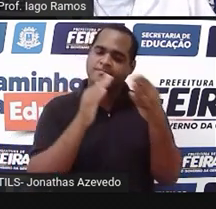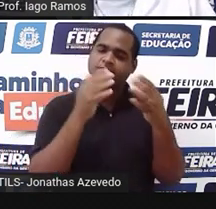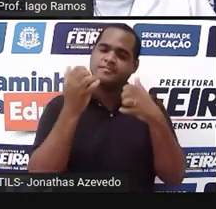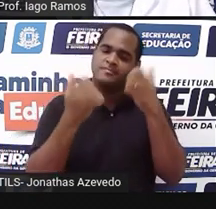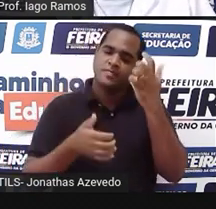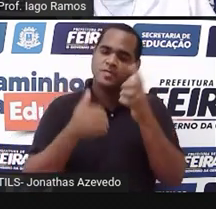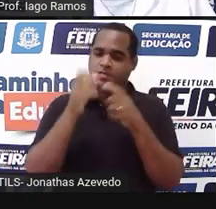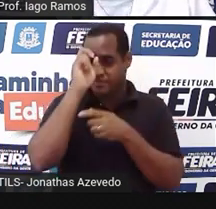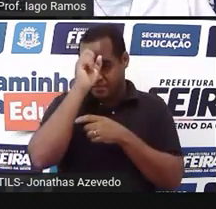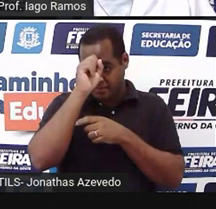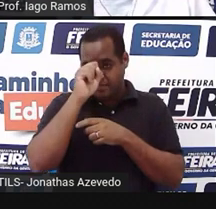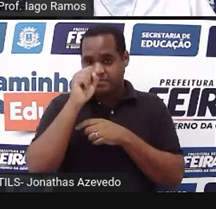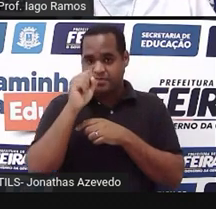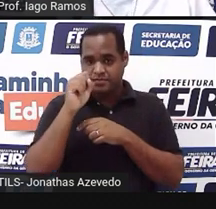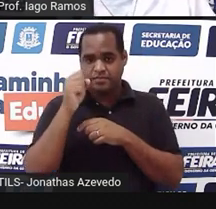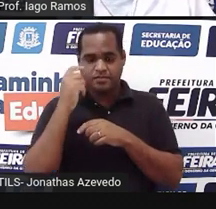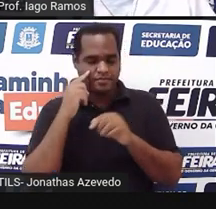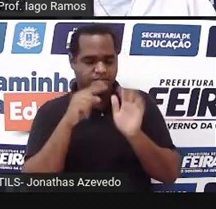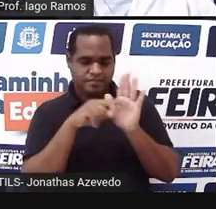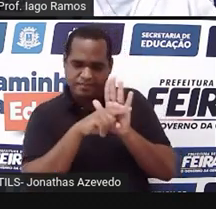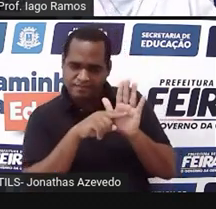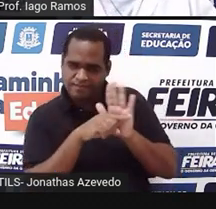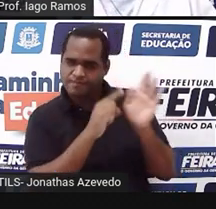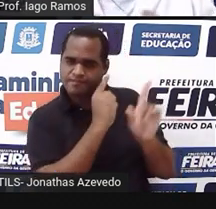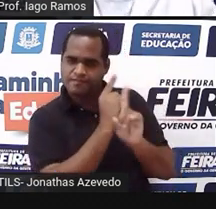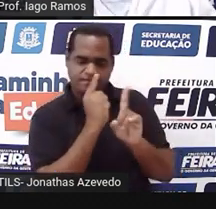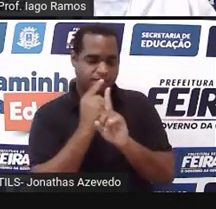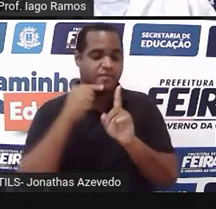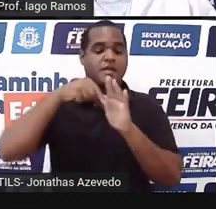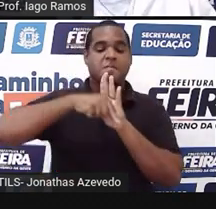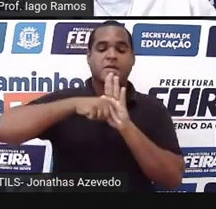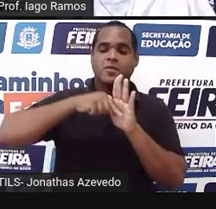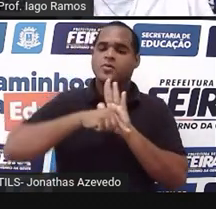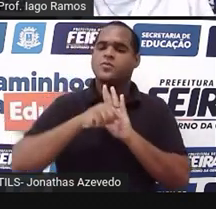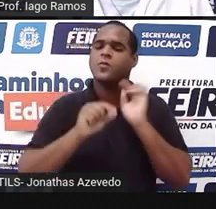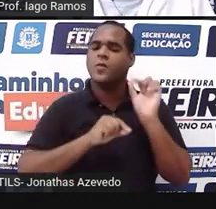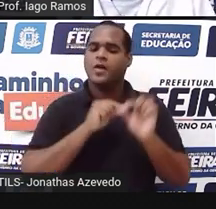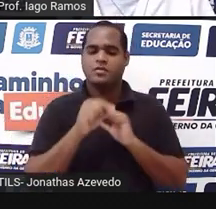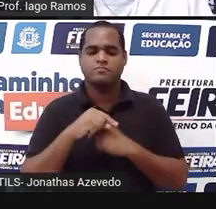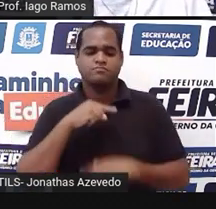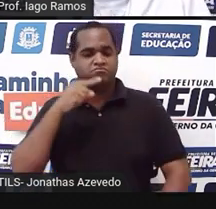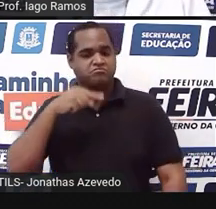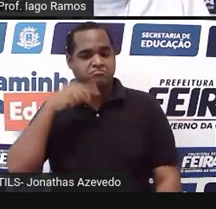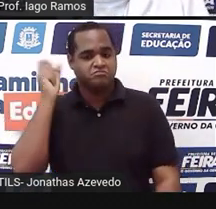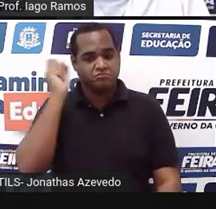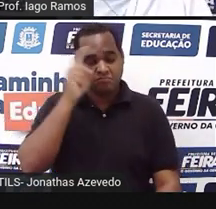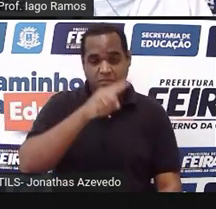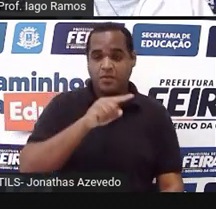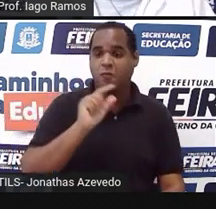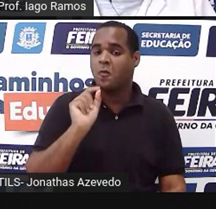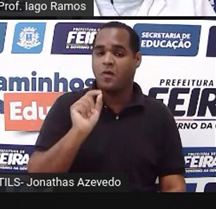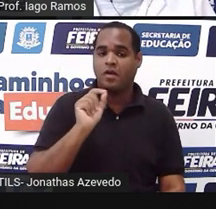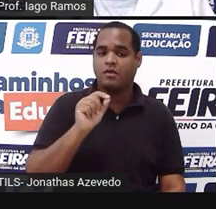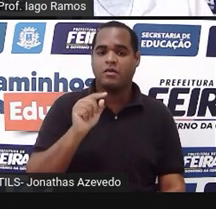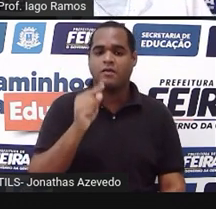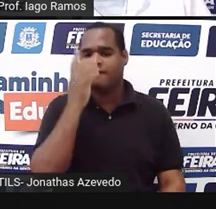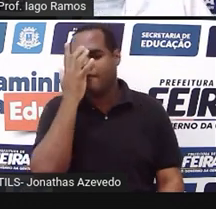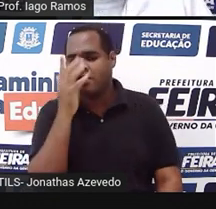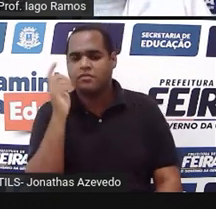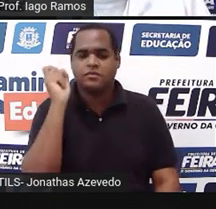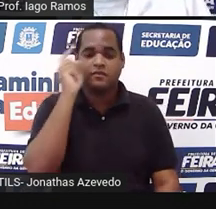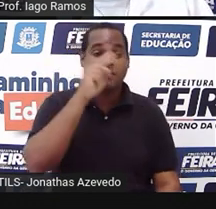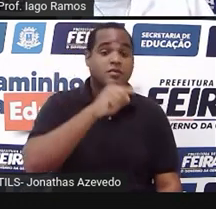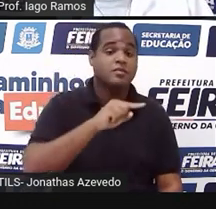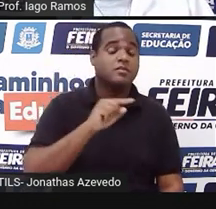fazer você dá uma lida amor e você vai estar se avaliando vai perceber onde é que teve mais dúvida menos dúvida onde foi mais